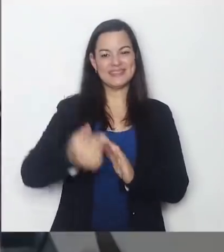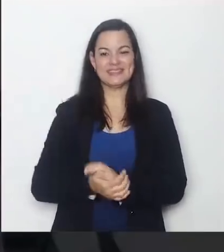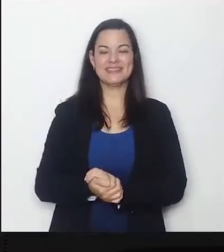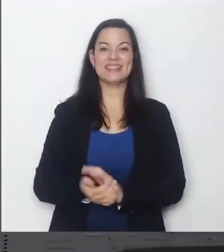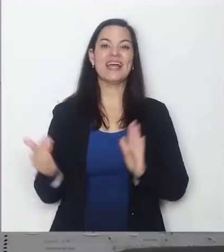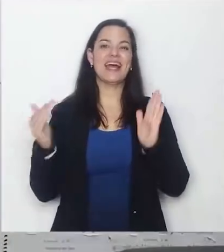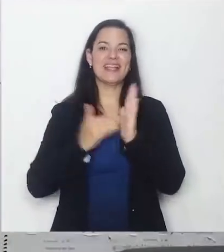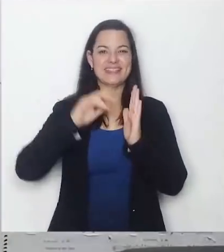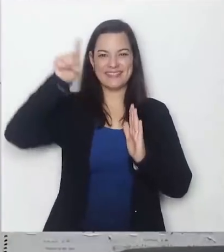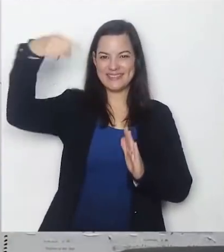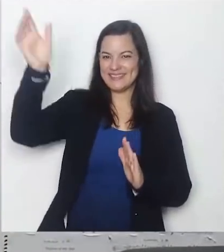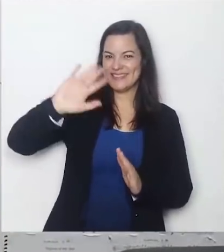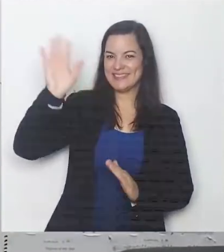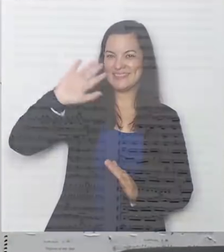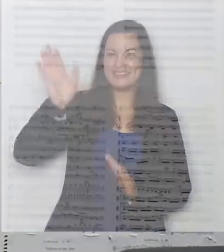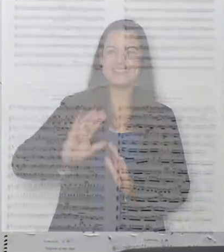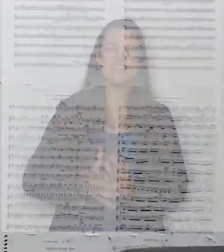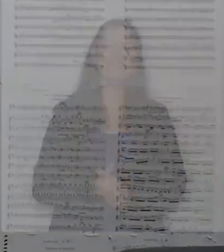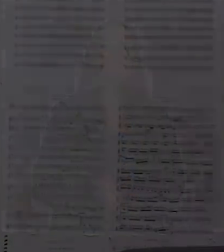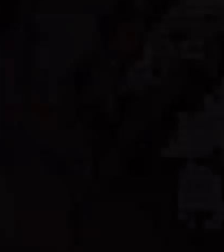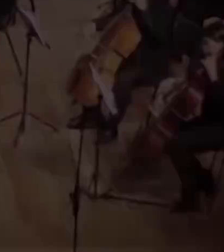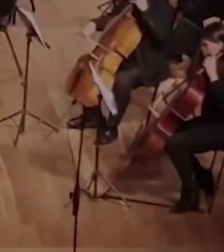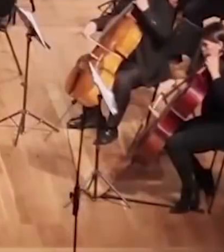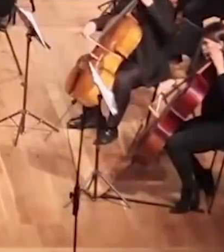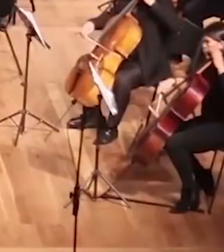hein? Até a próxima!